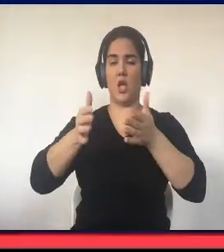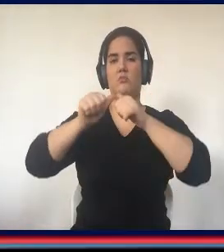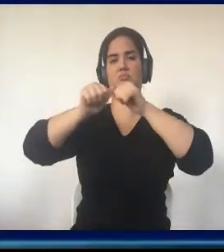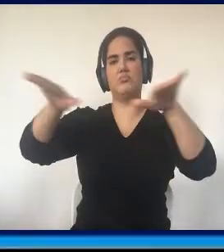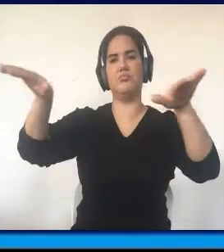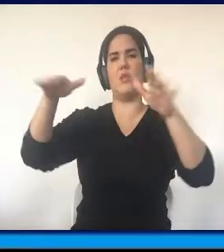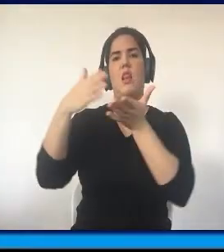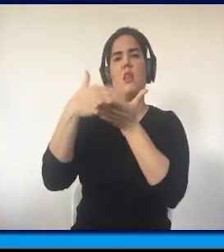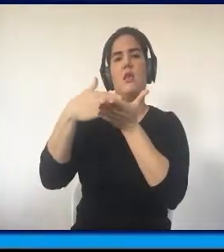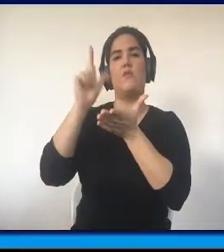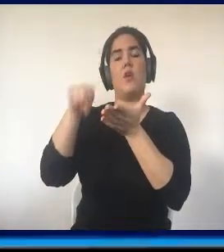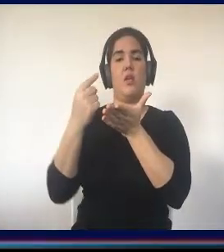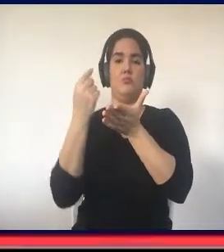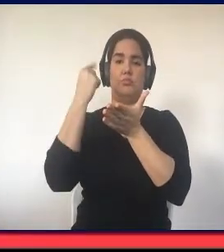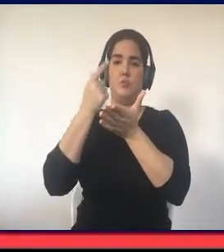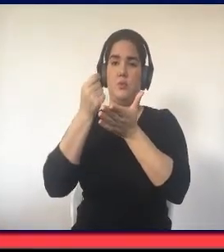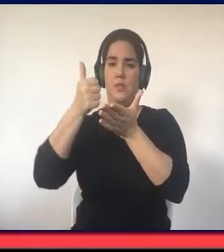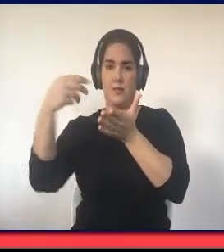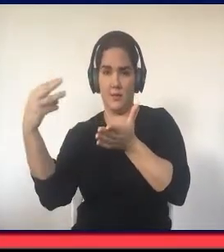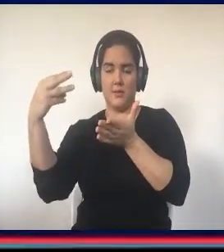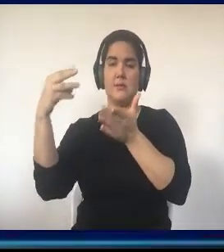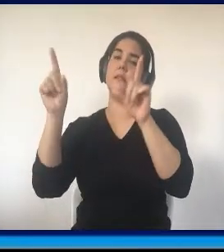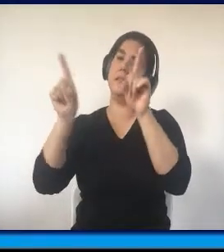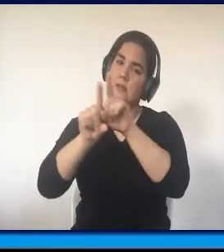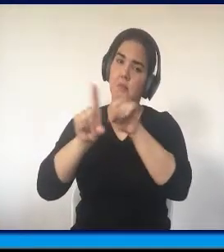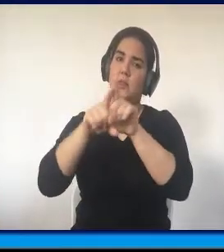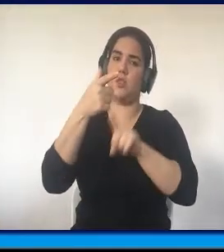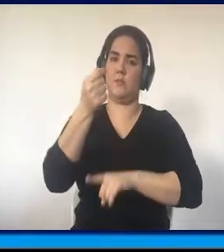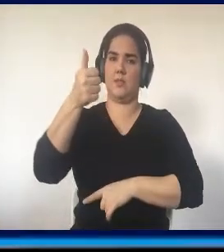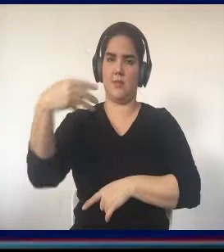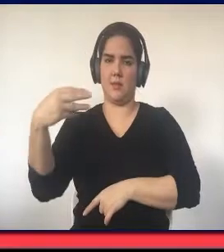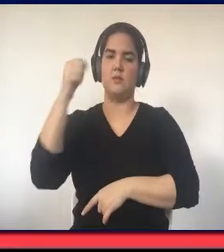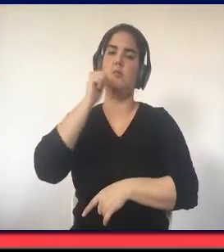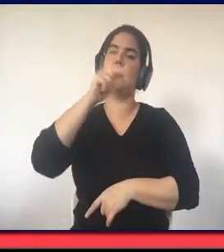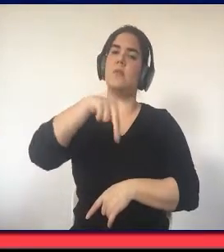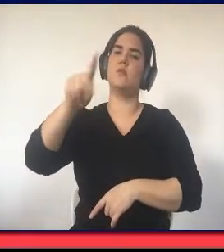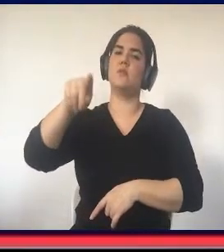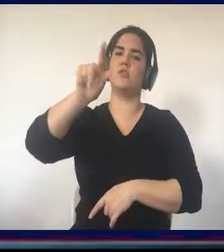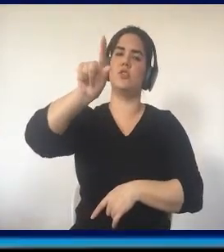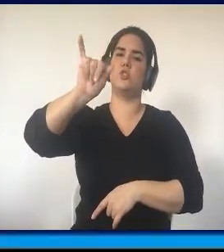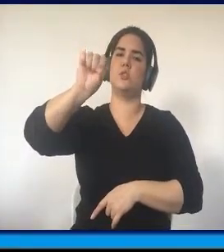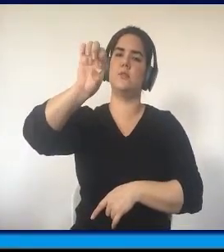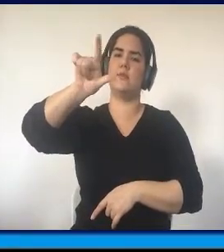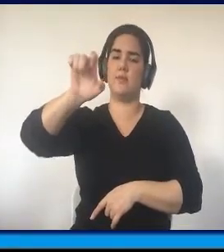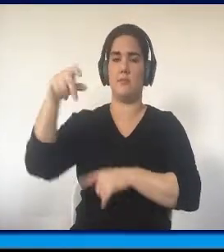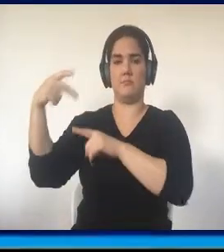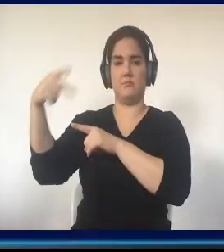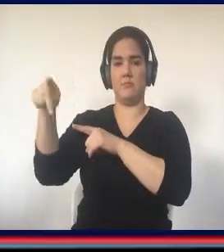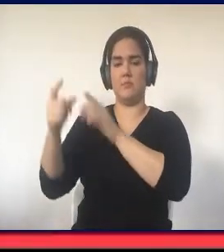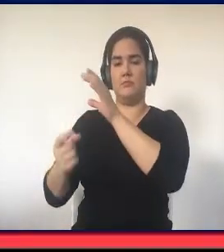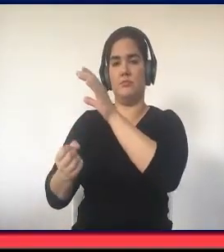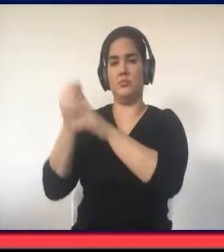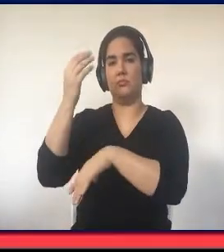2013. E também em 2013, a professora Gisele Schwartz, ela desenvolveu um conceito chamado Web Games com o